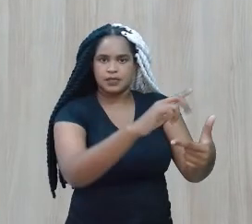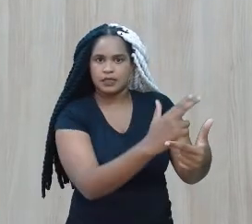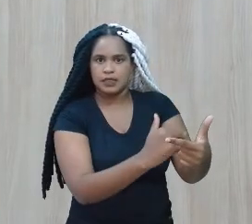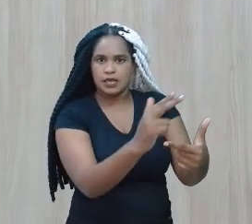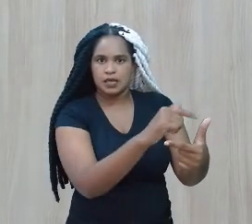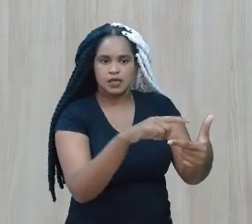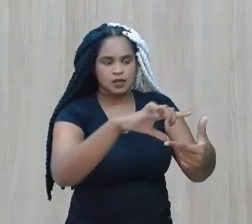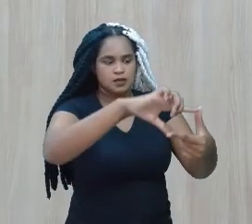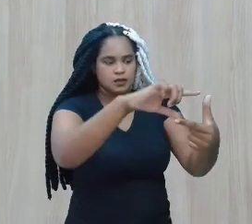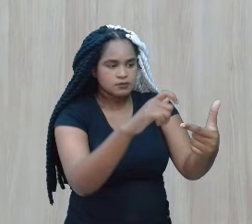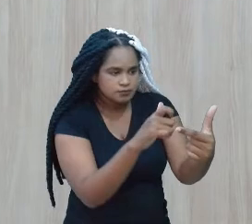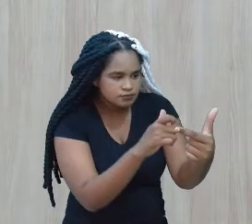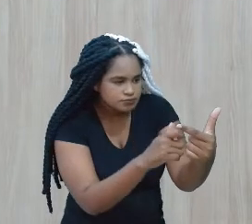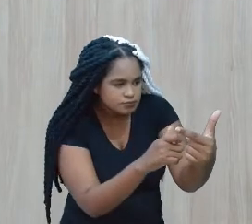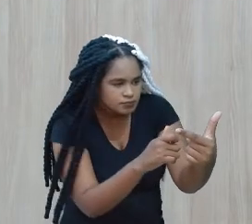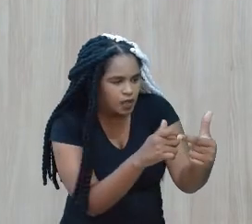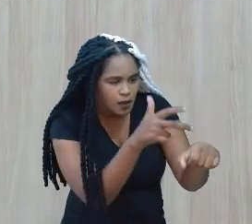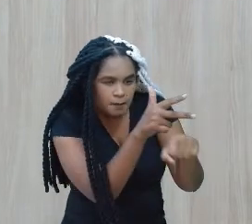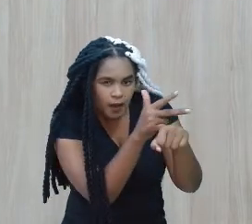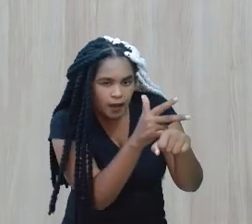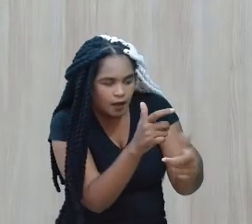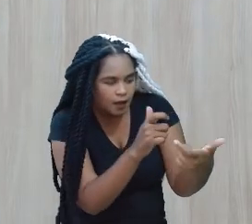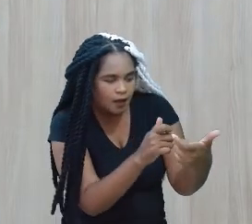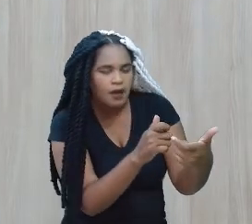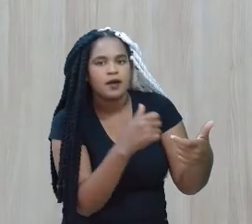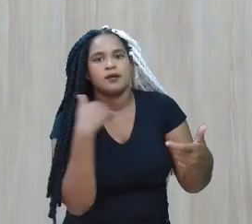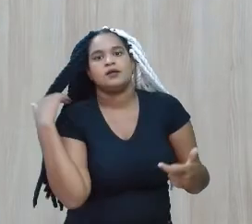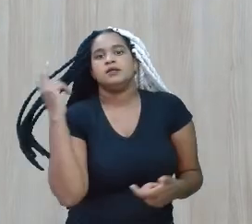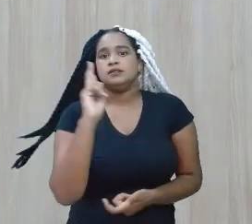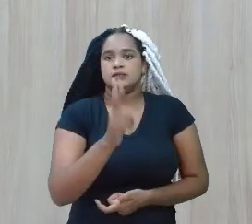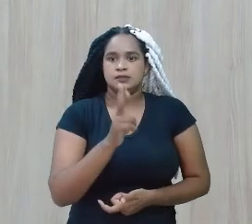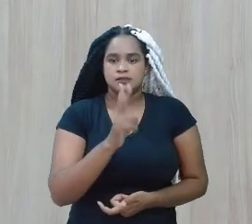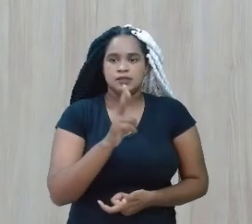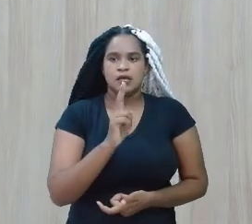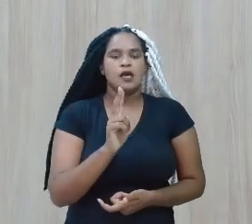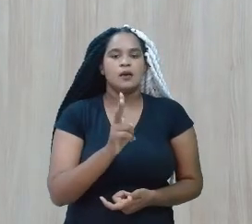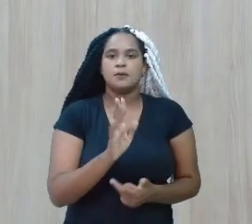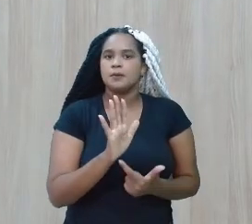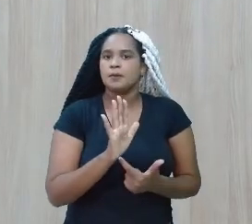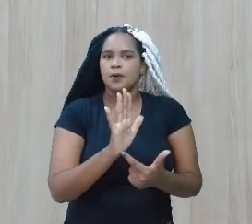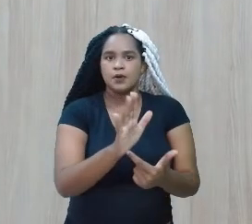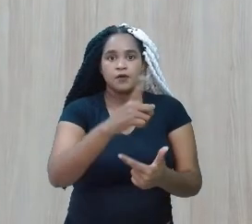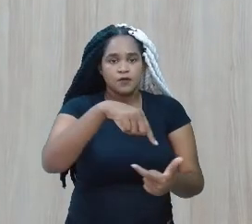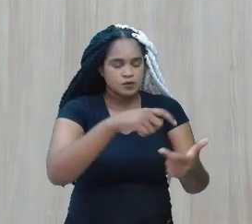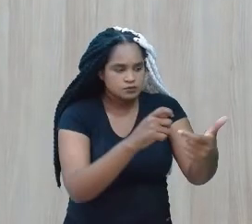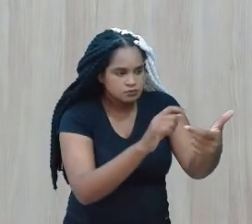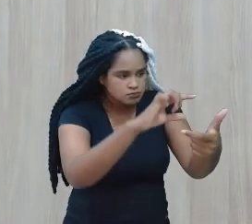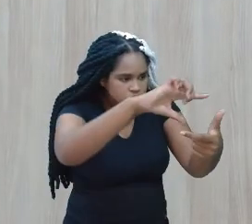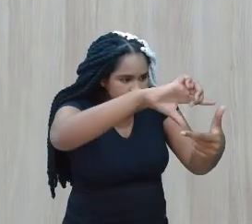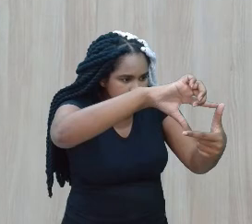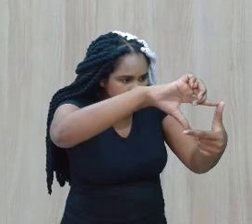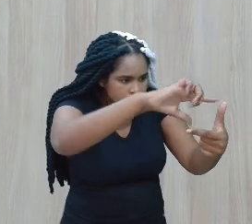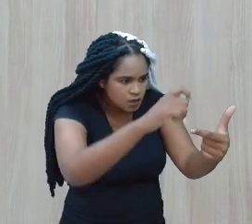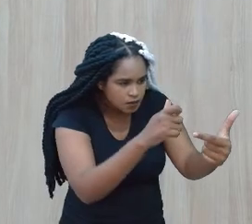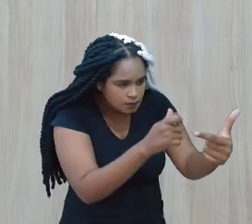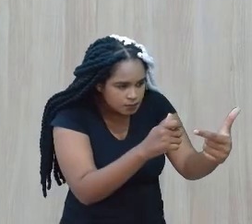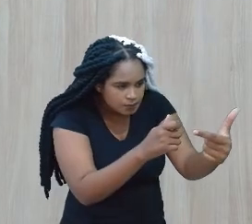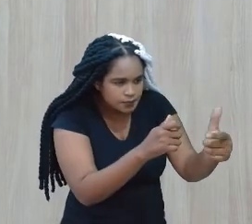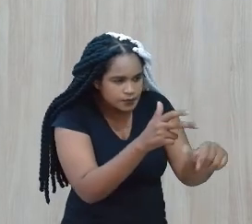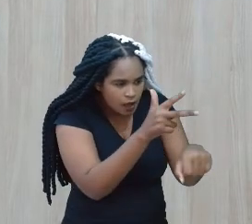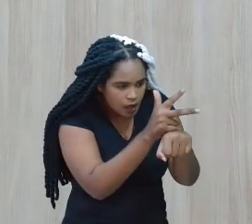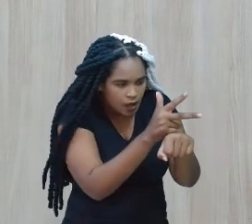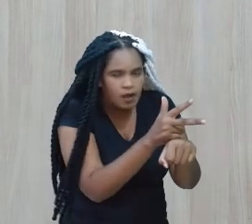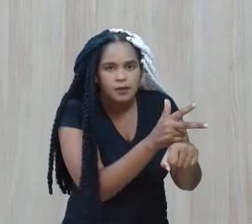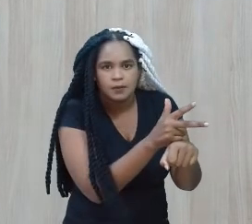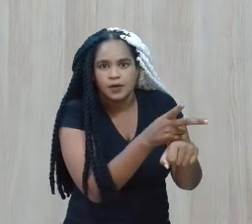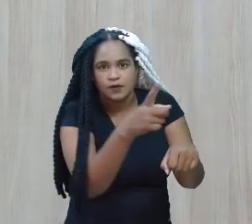celular Android ou iOS, vai estar aparecendo aqui o QR Code, onde vocês aproximarão a câmera e